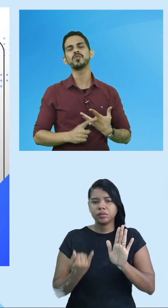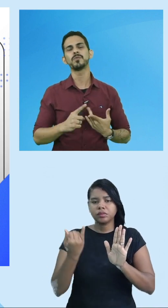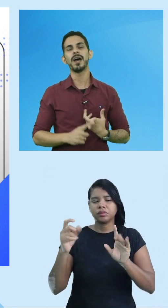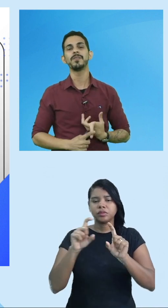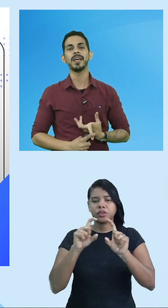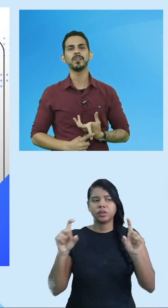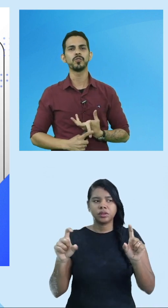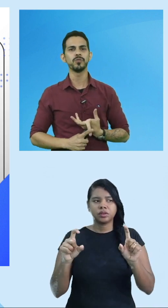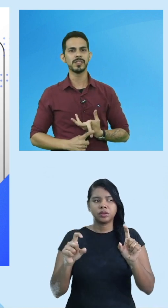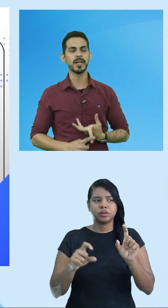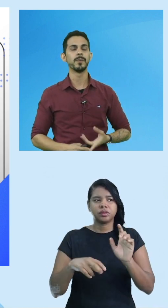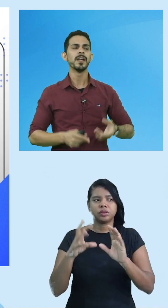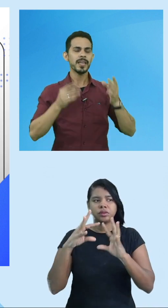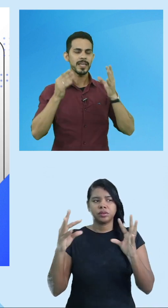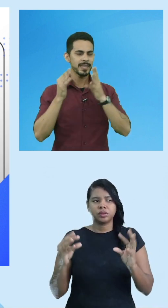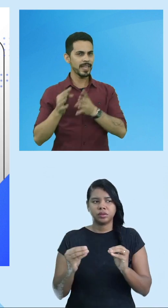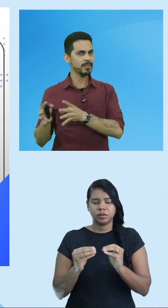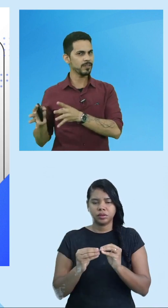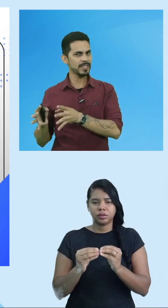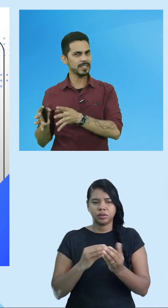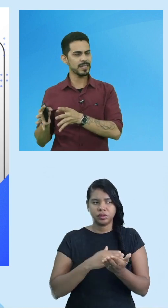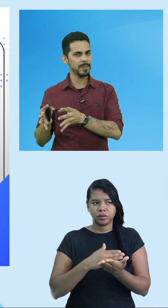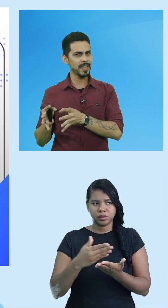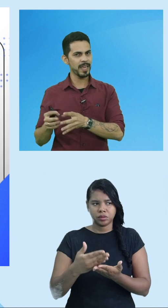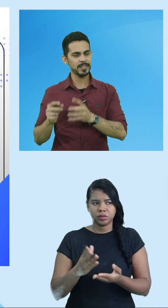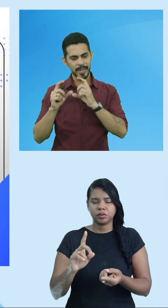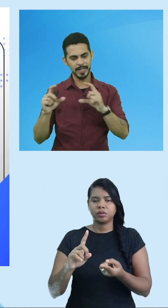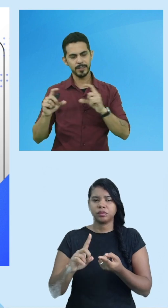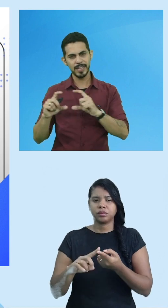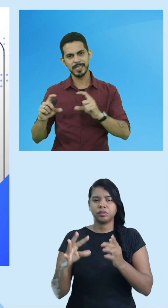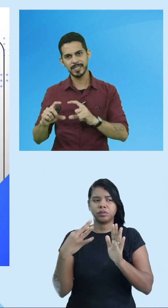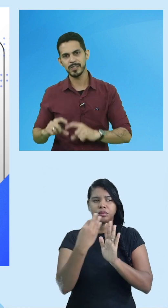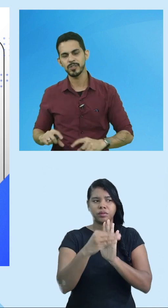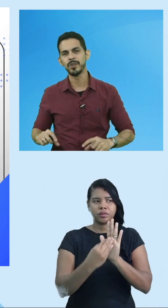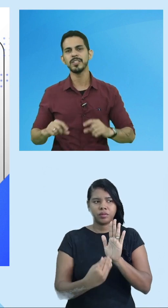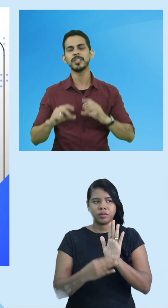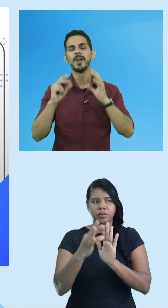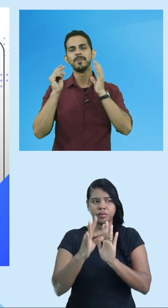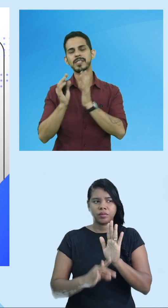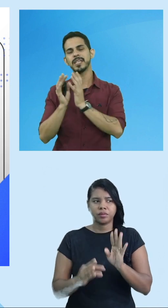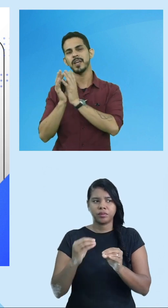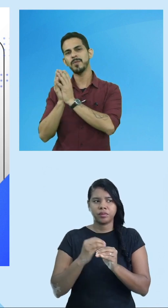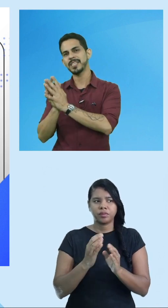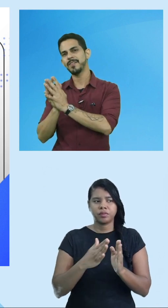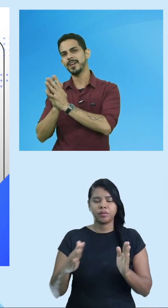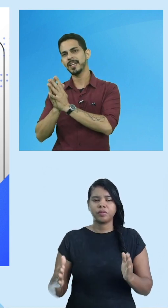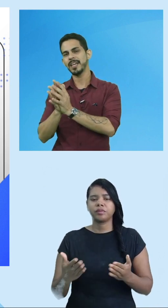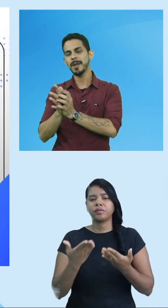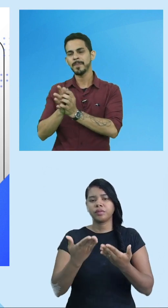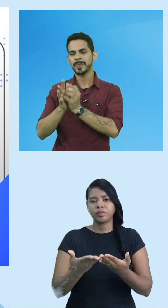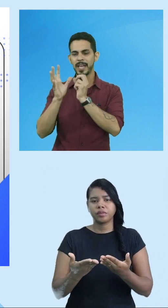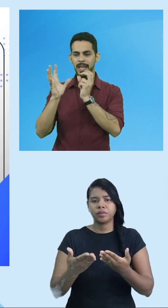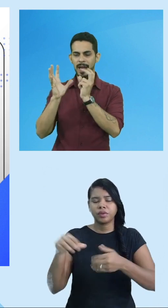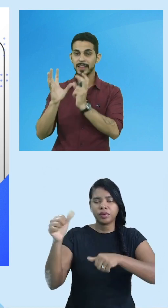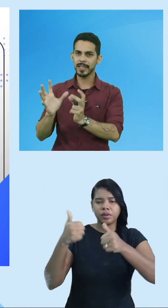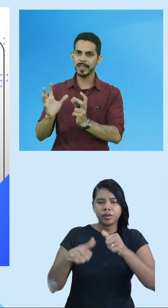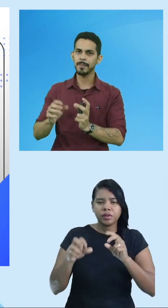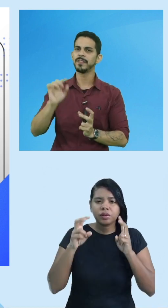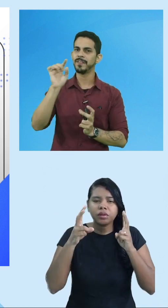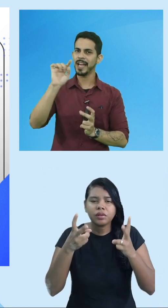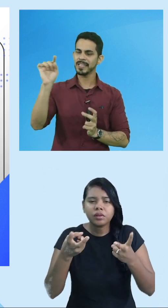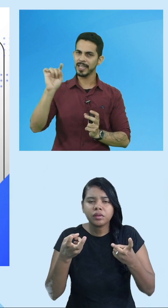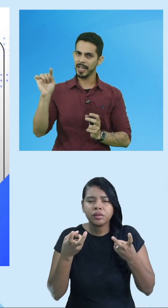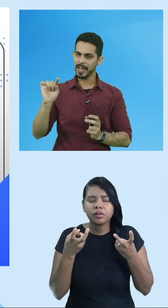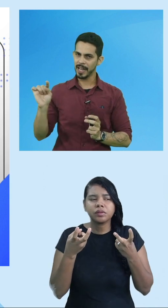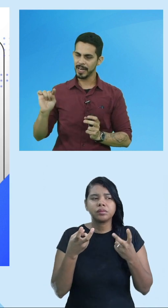resumo, o sumário e a introdução. E aí, dentro desses ambientes, né, dentro dessas sessões, você observa ali,